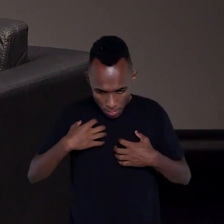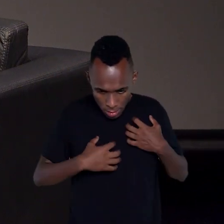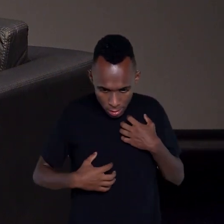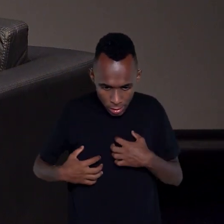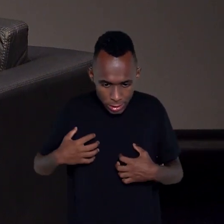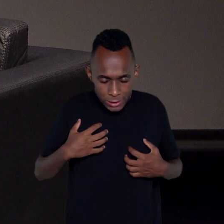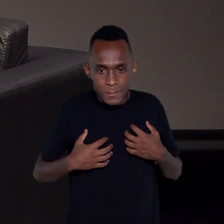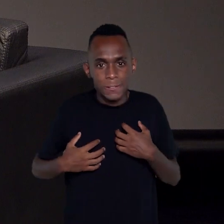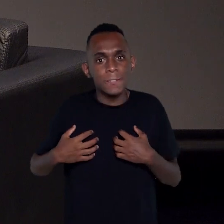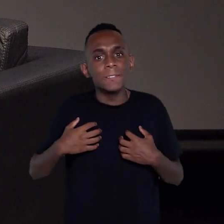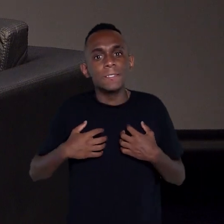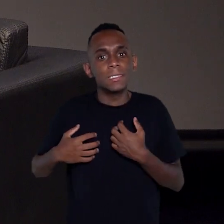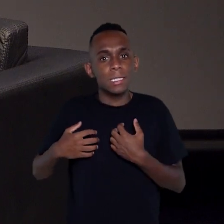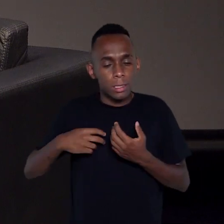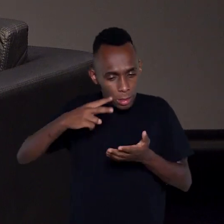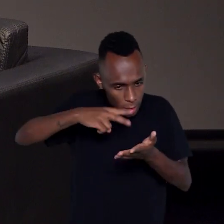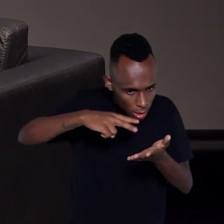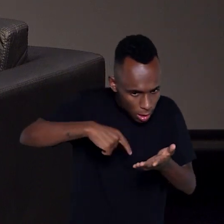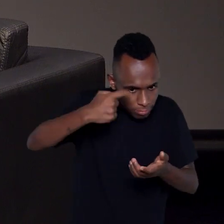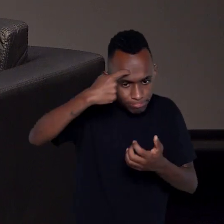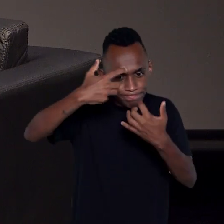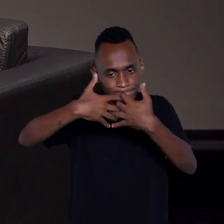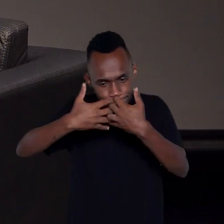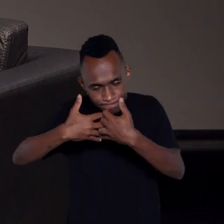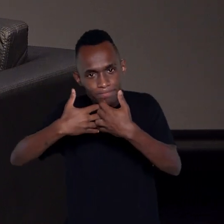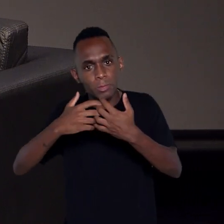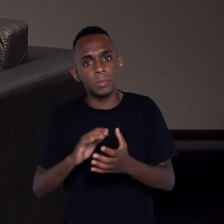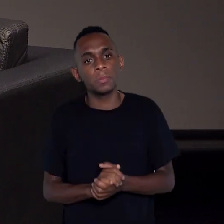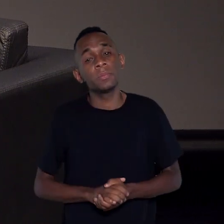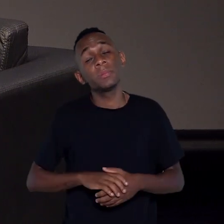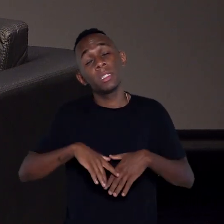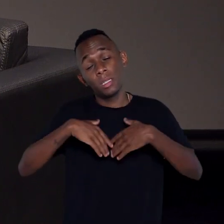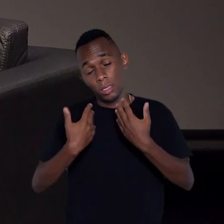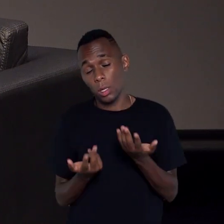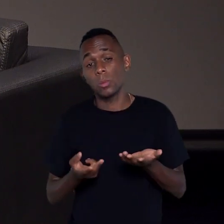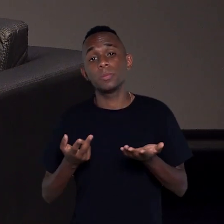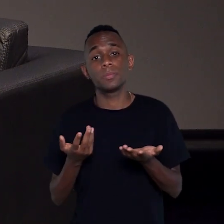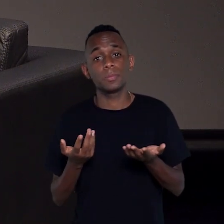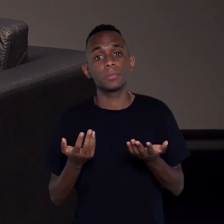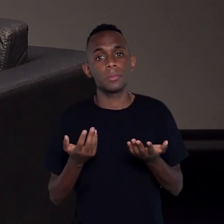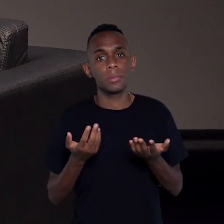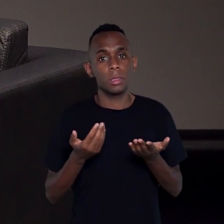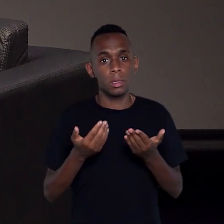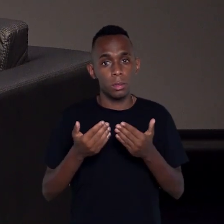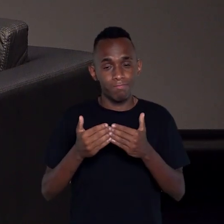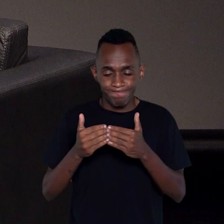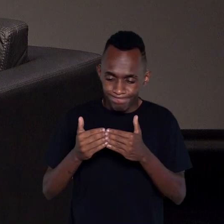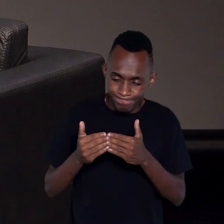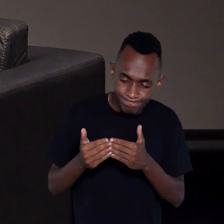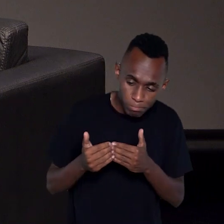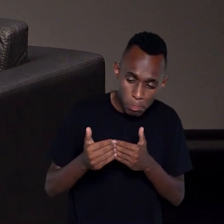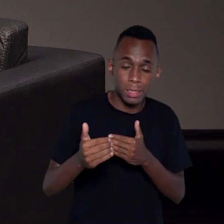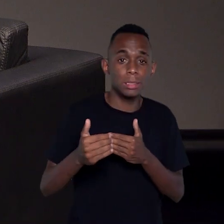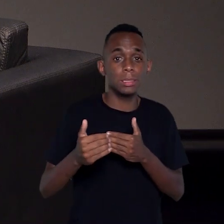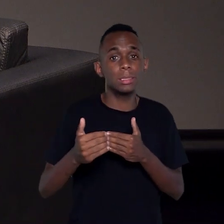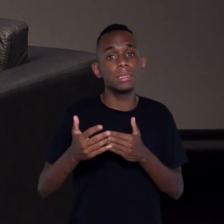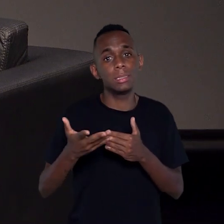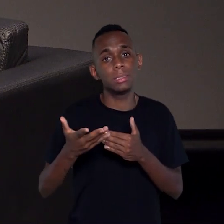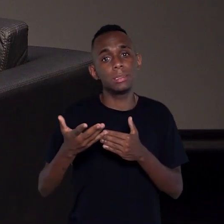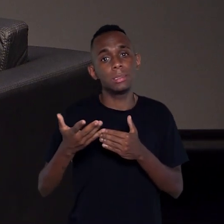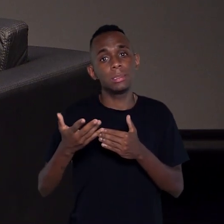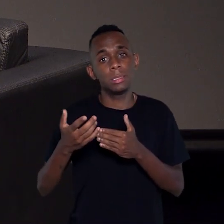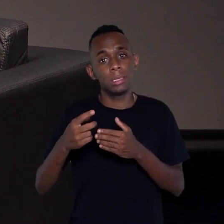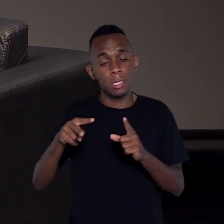tempo todo. E muito sensorial também, ou seja, a partir